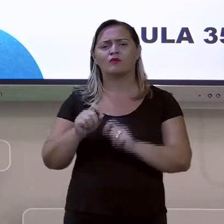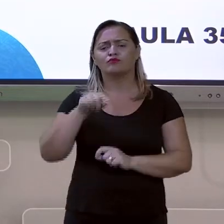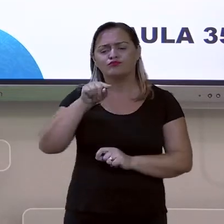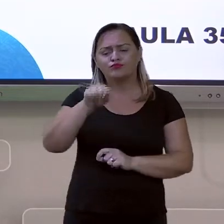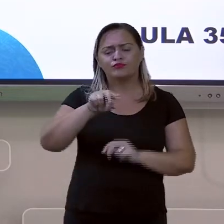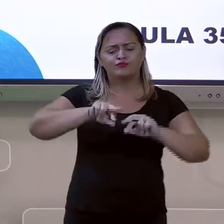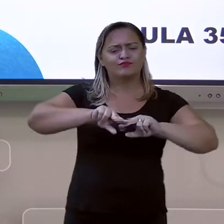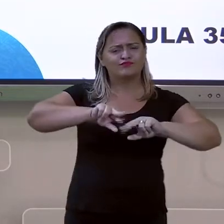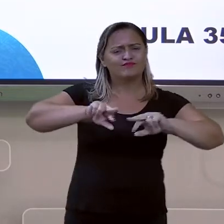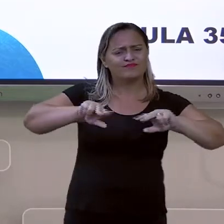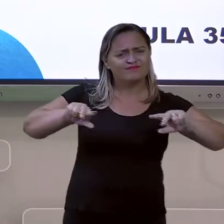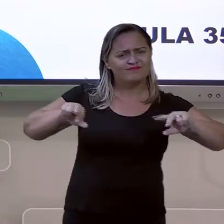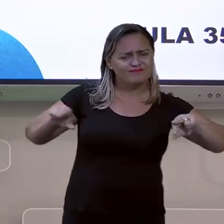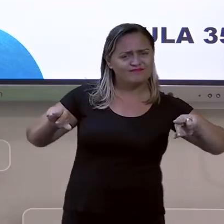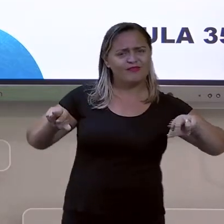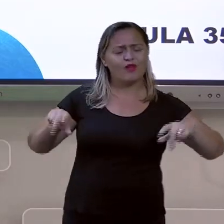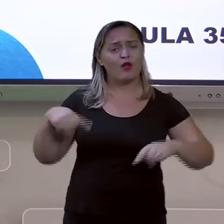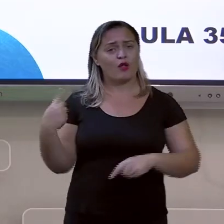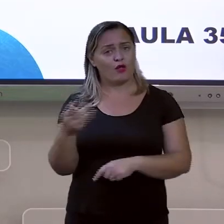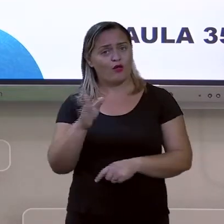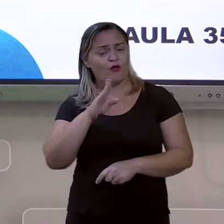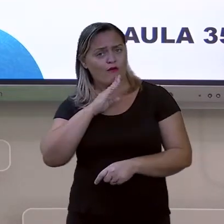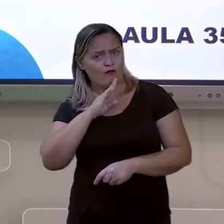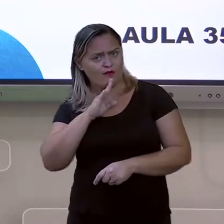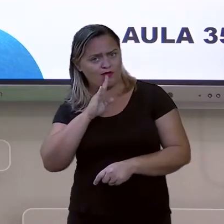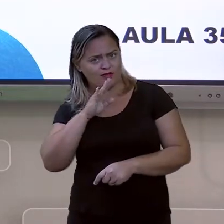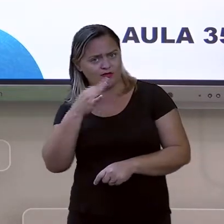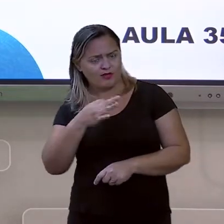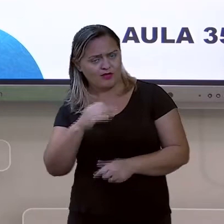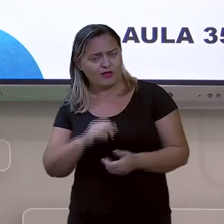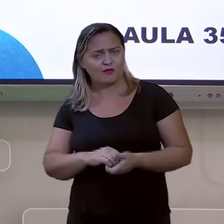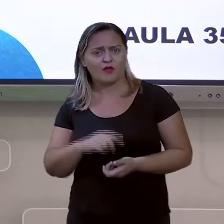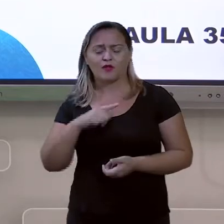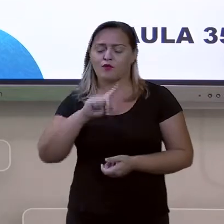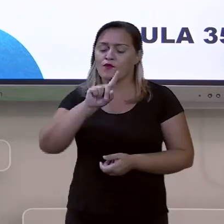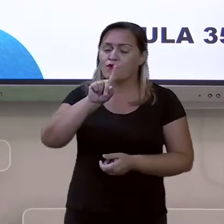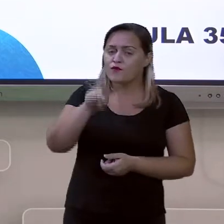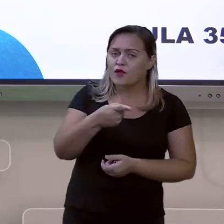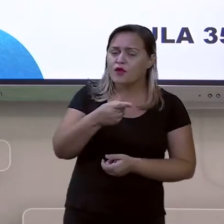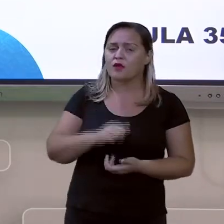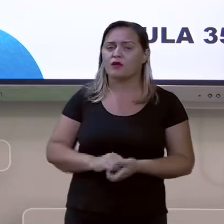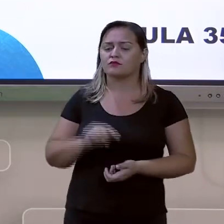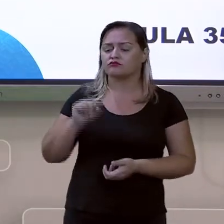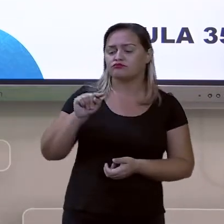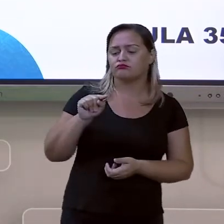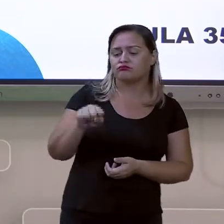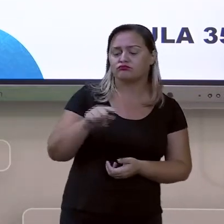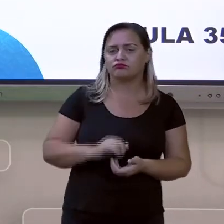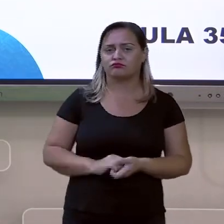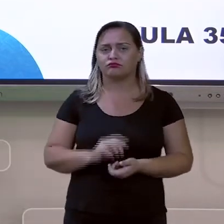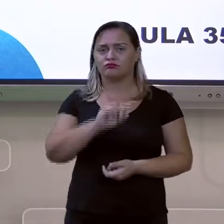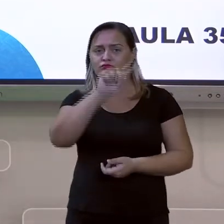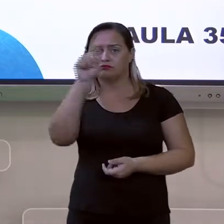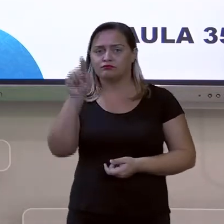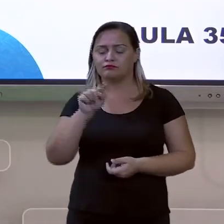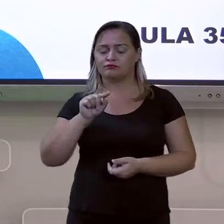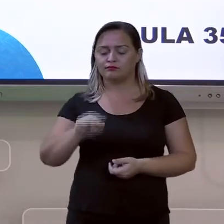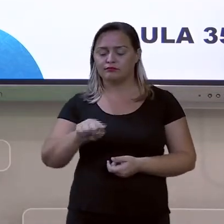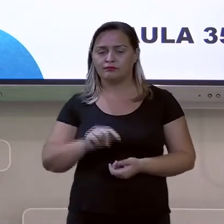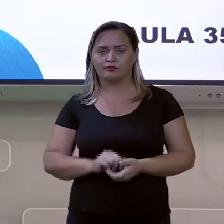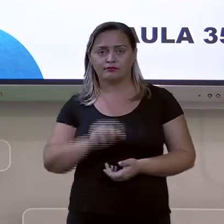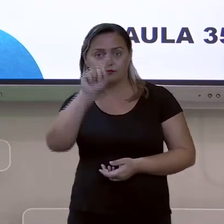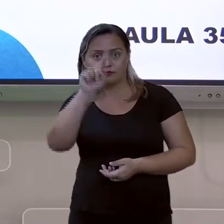de pontuação, não é mesmo? Conhecemos vírgula, ponto final, ponto de exclamação, ponto de